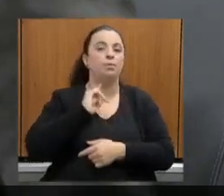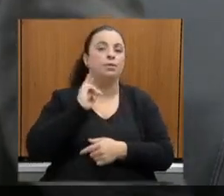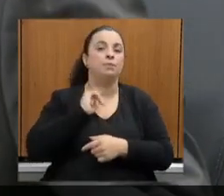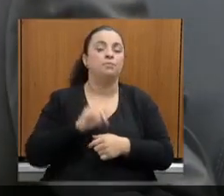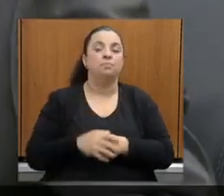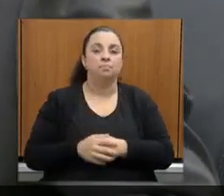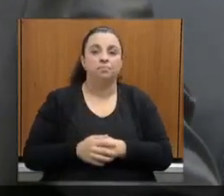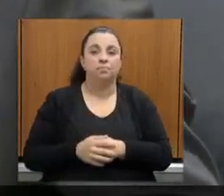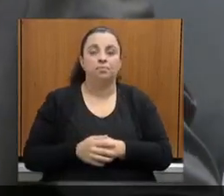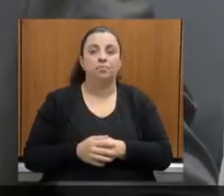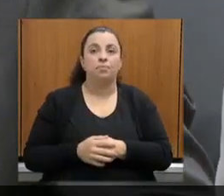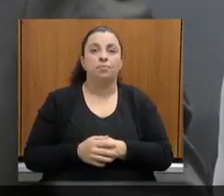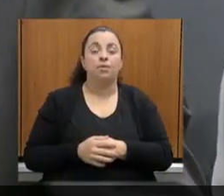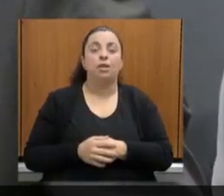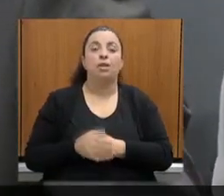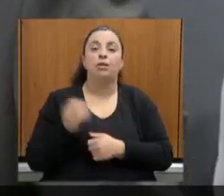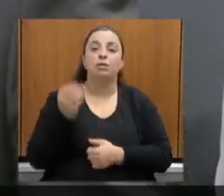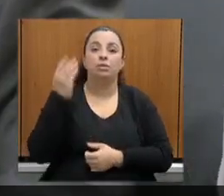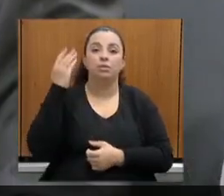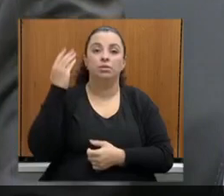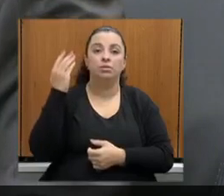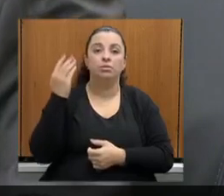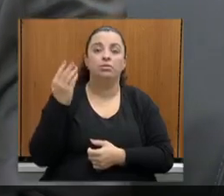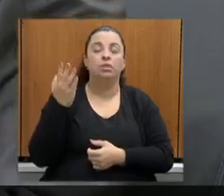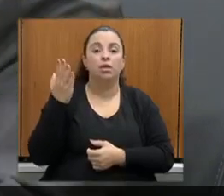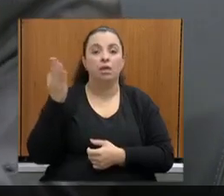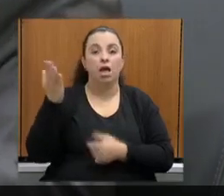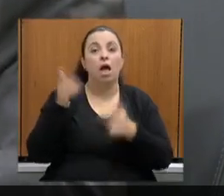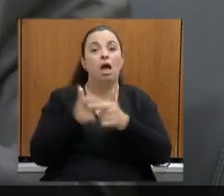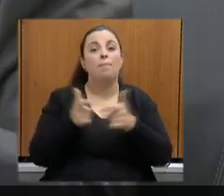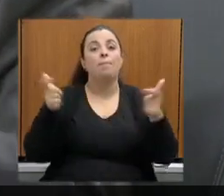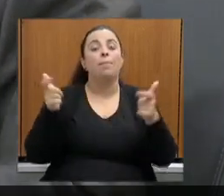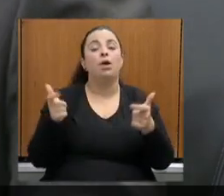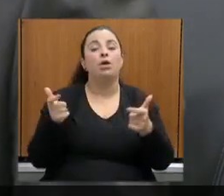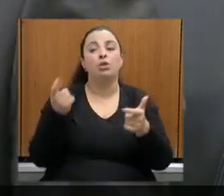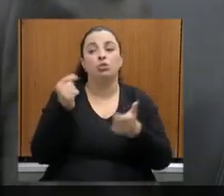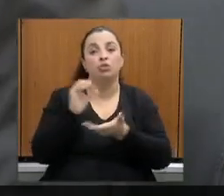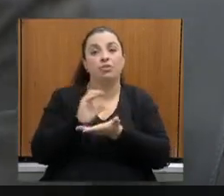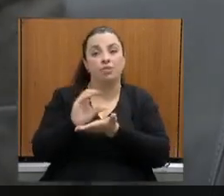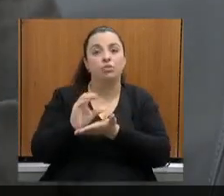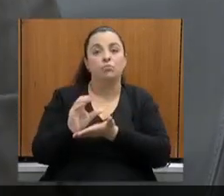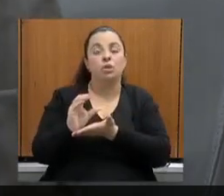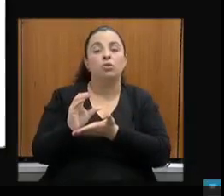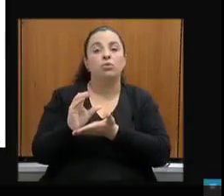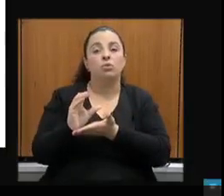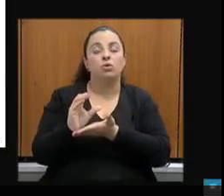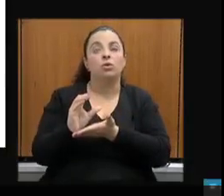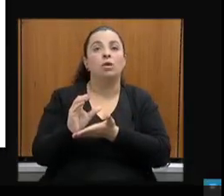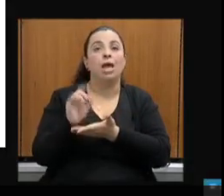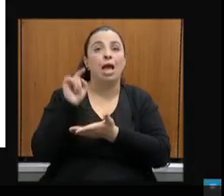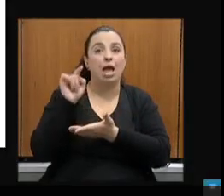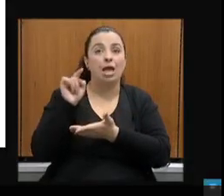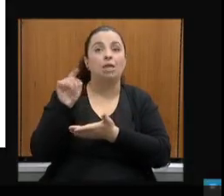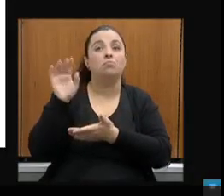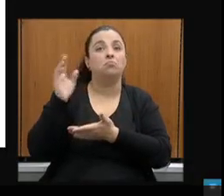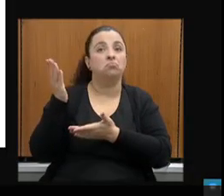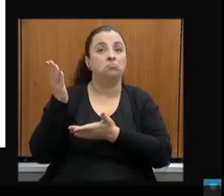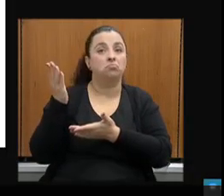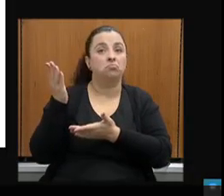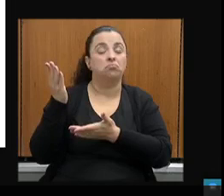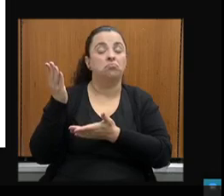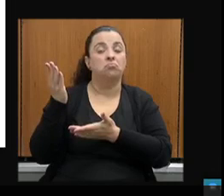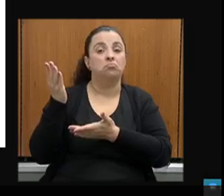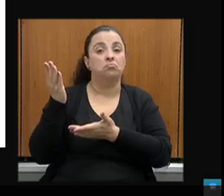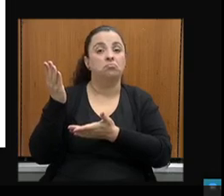e aqui então a maior parte dos investimentos né porque aqui é de fato onde a gente tem mais